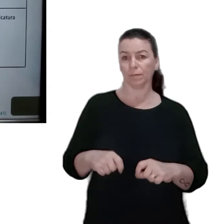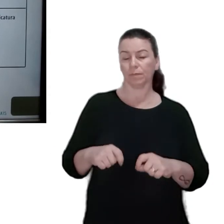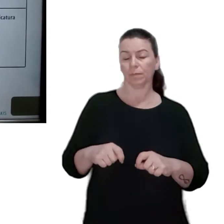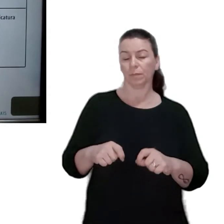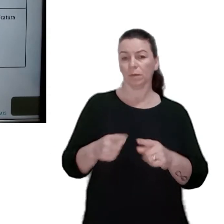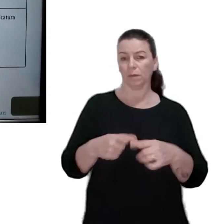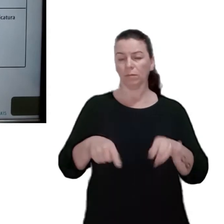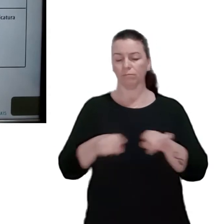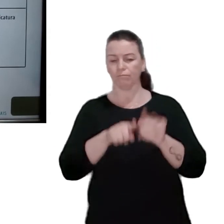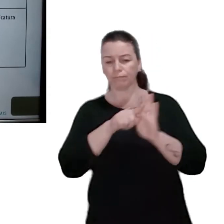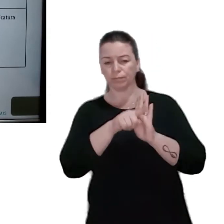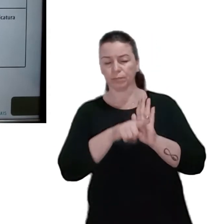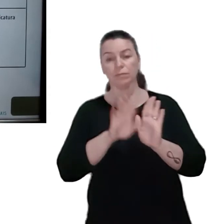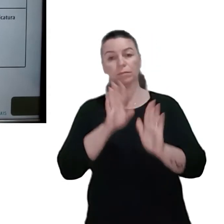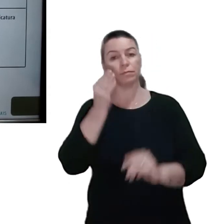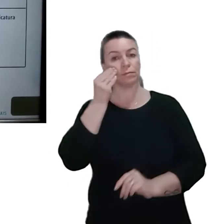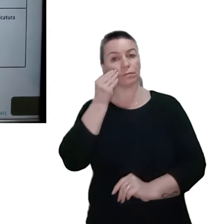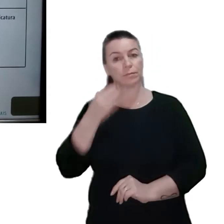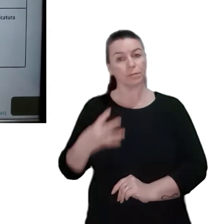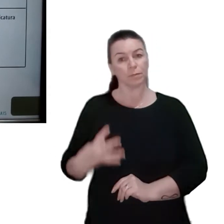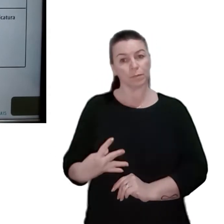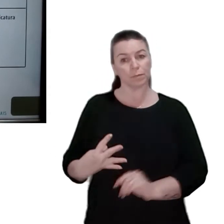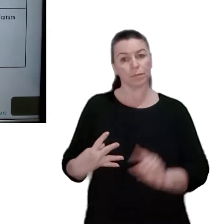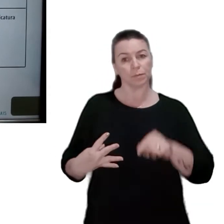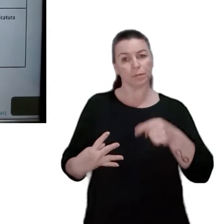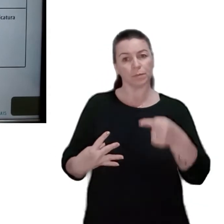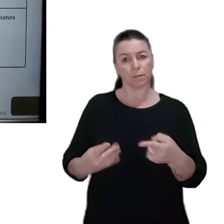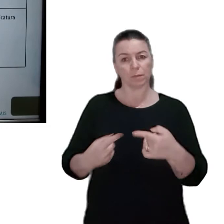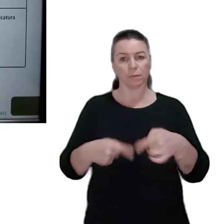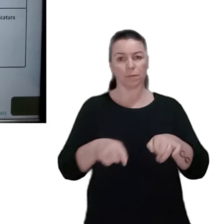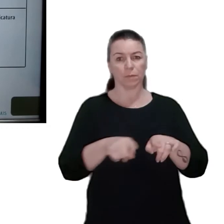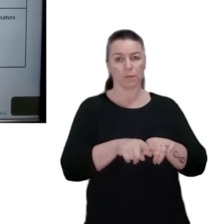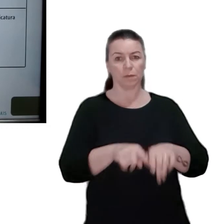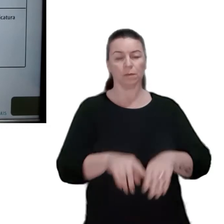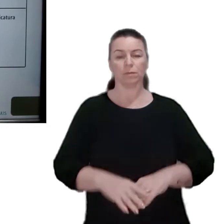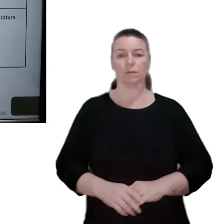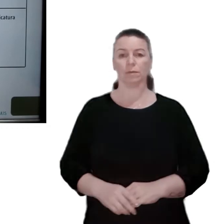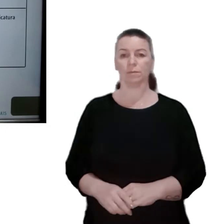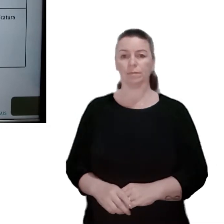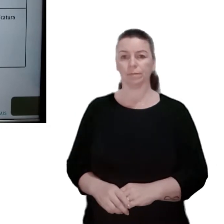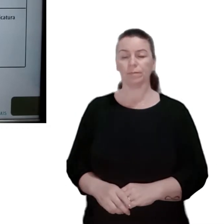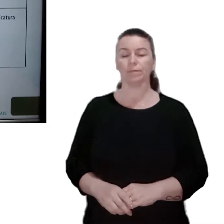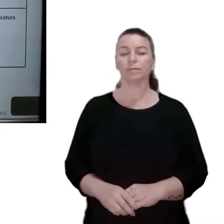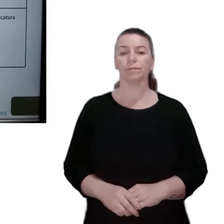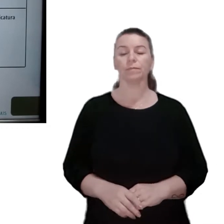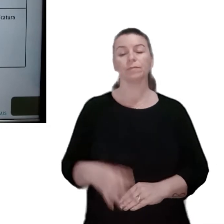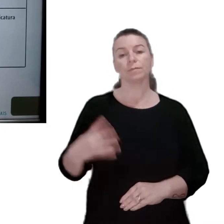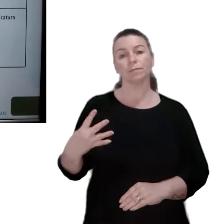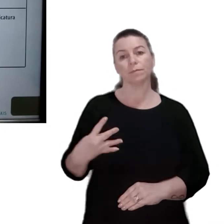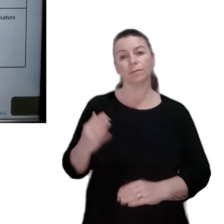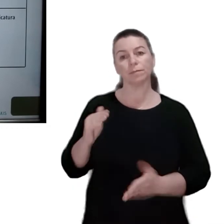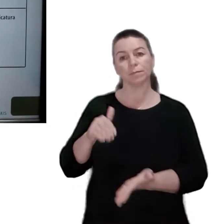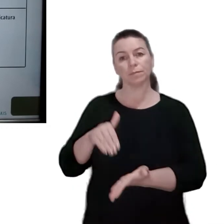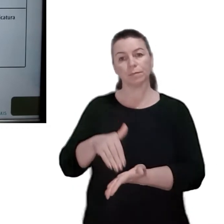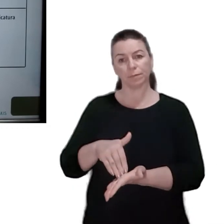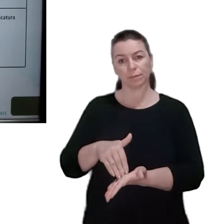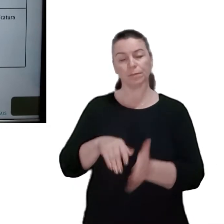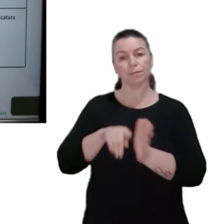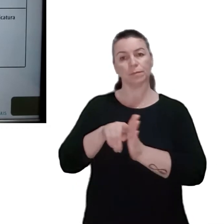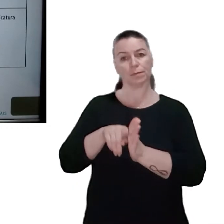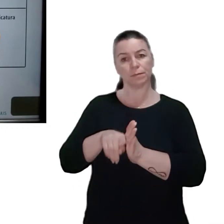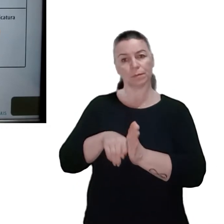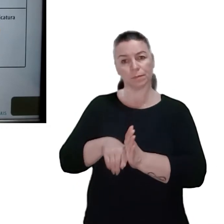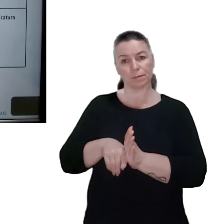reavaliadas. Então vamos para a quarta, depois a gente faz a reavaliação dessas duas. A quarta e última